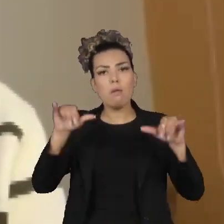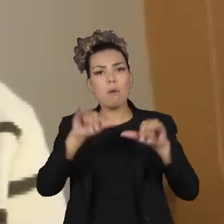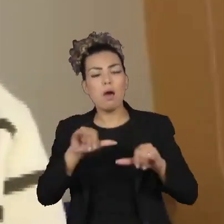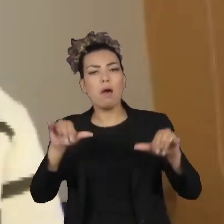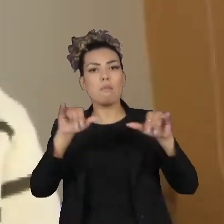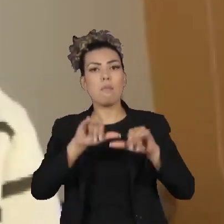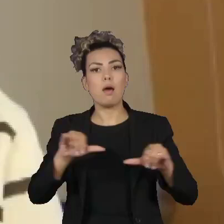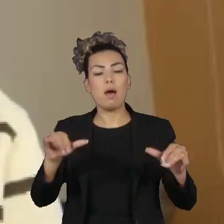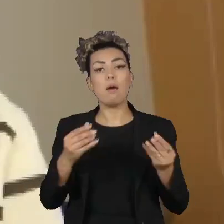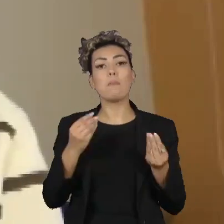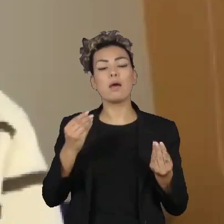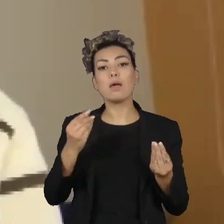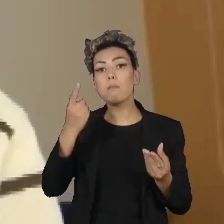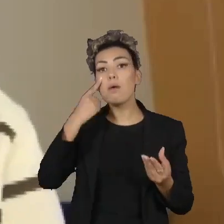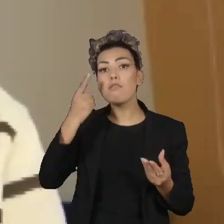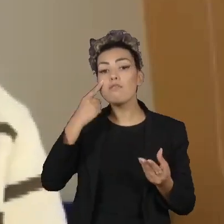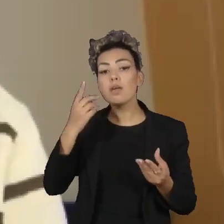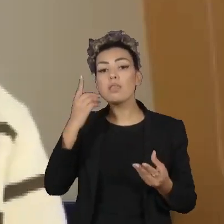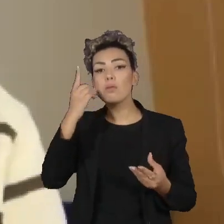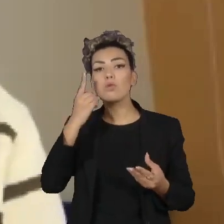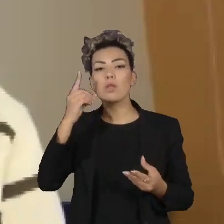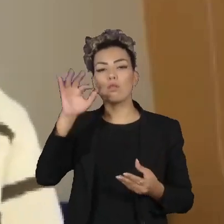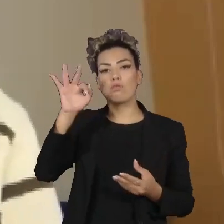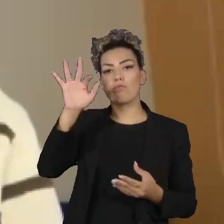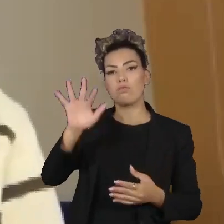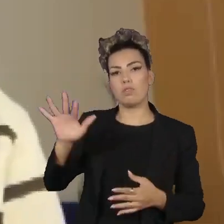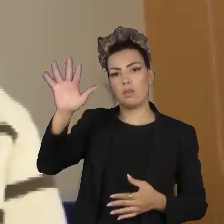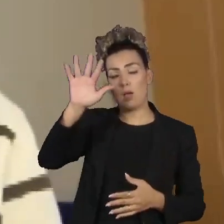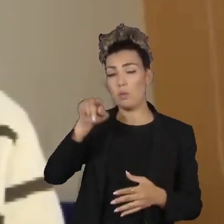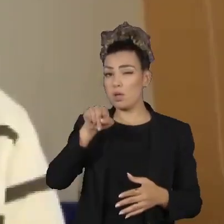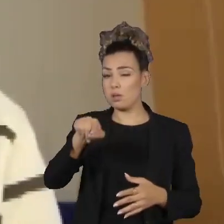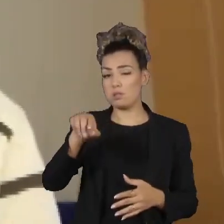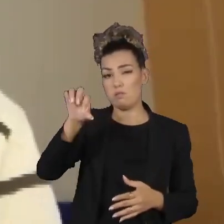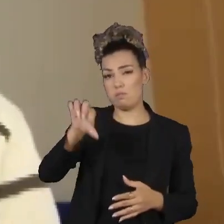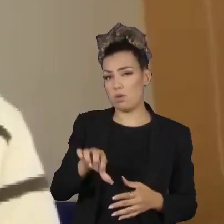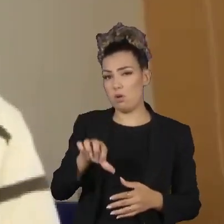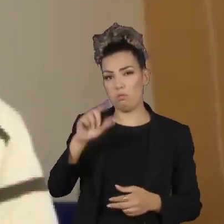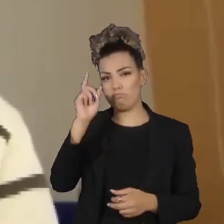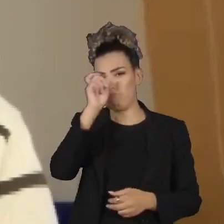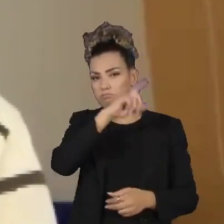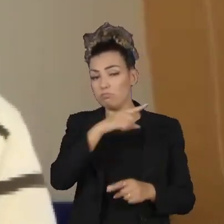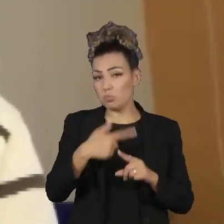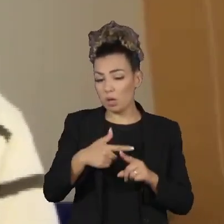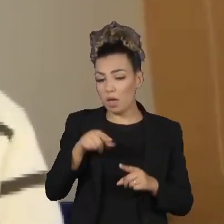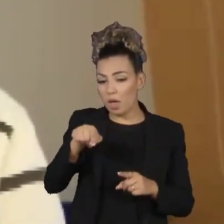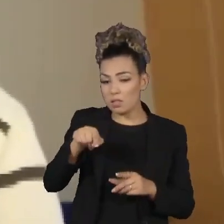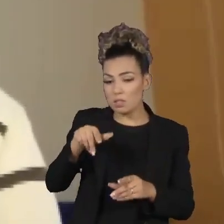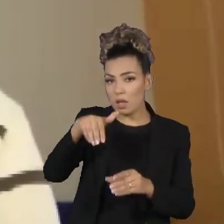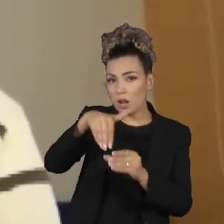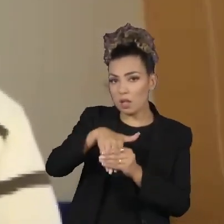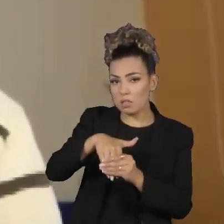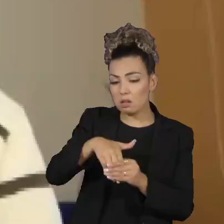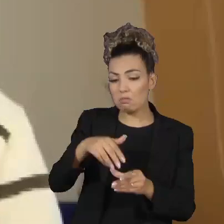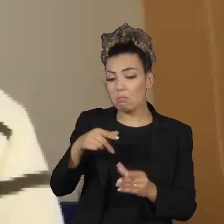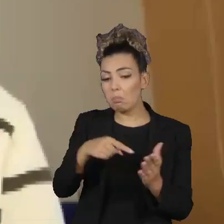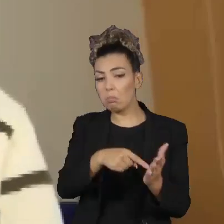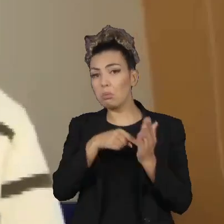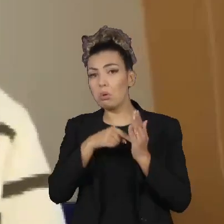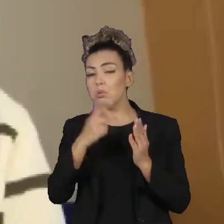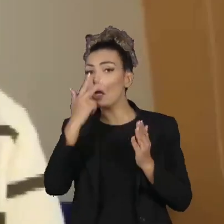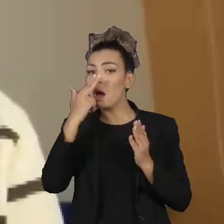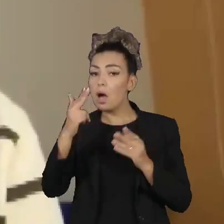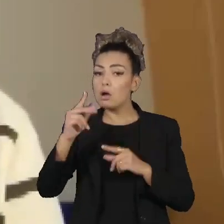nominat a deputado federal Então essa é a principal implicação o que essa eleição indica é que o próximo congresso